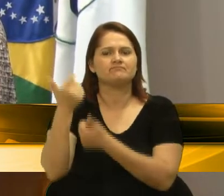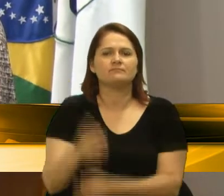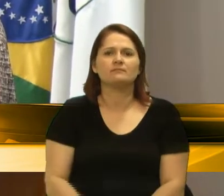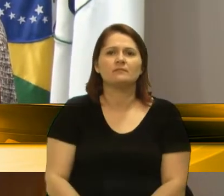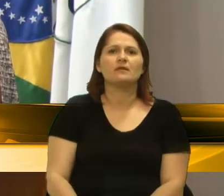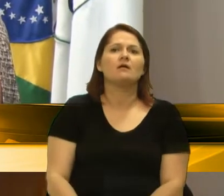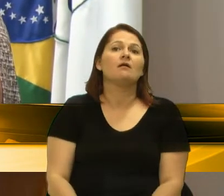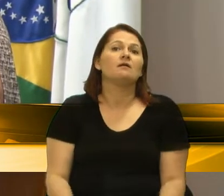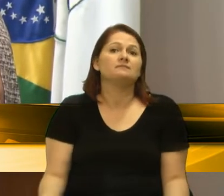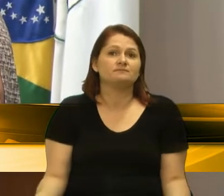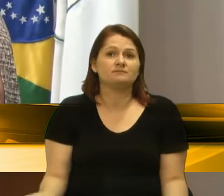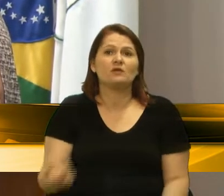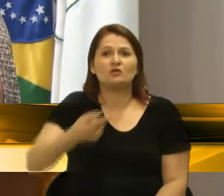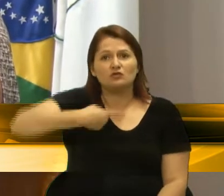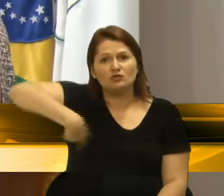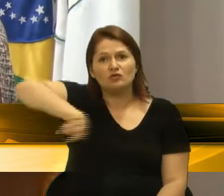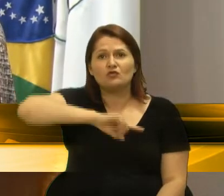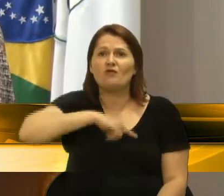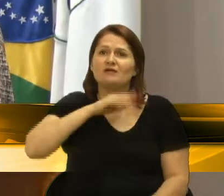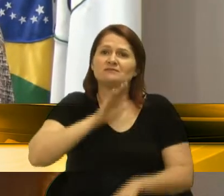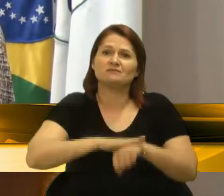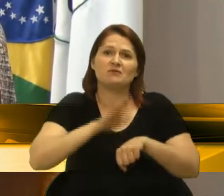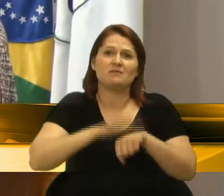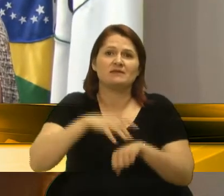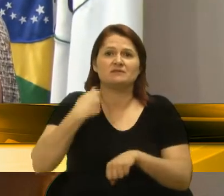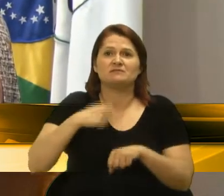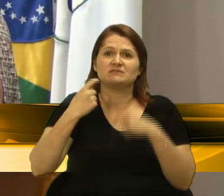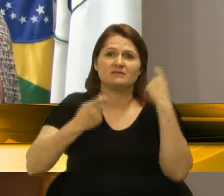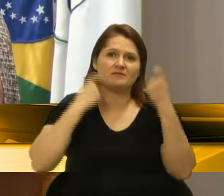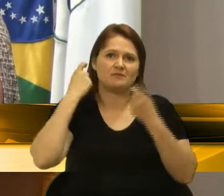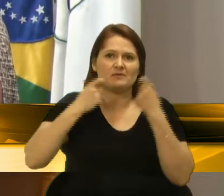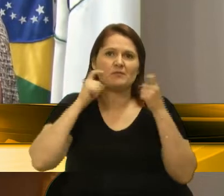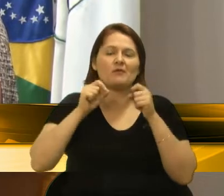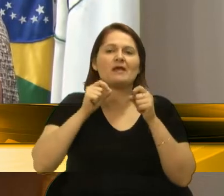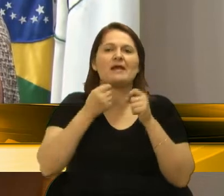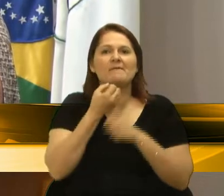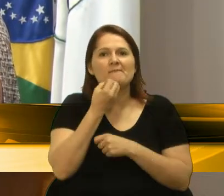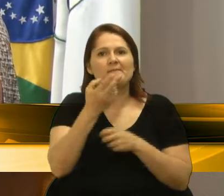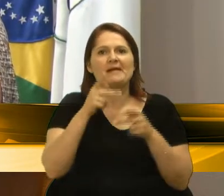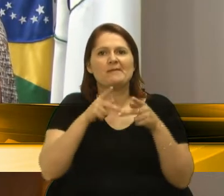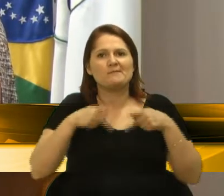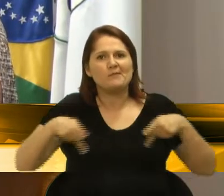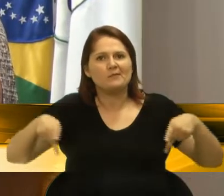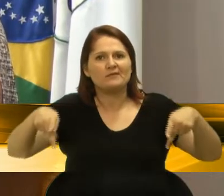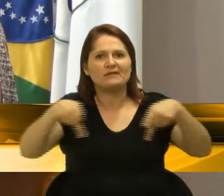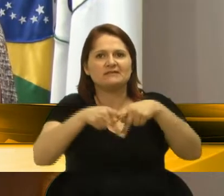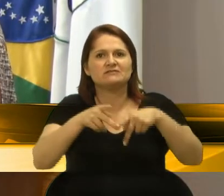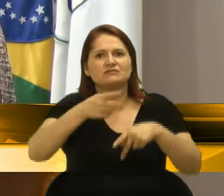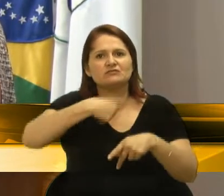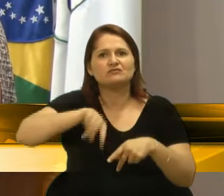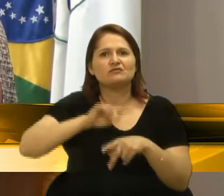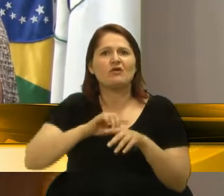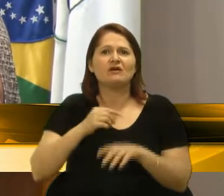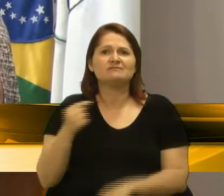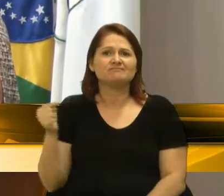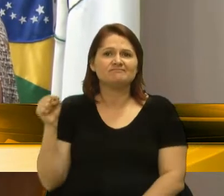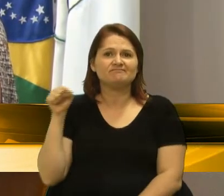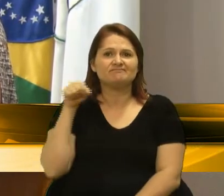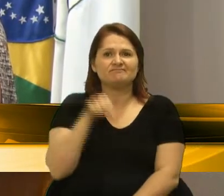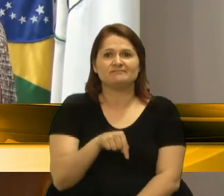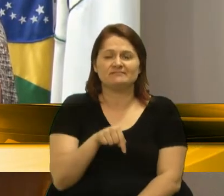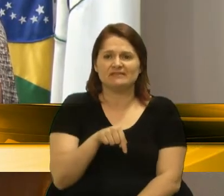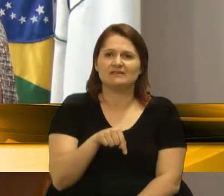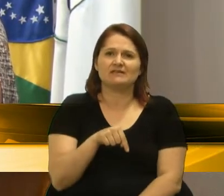estar preocupados com o bem da nossa população. Estamos aqui diante de uma situação